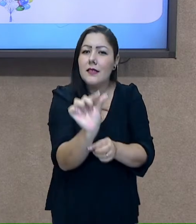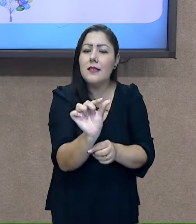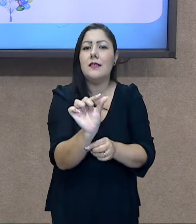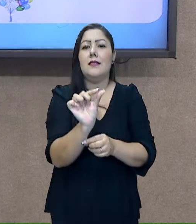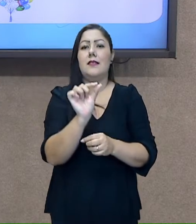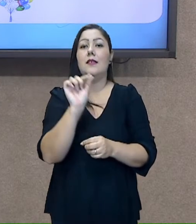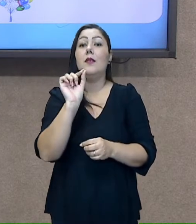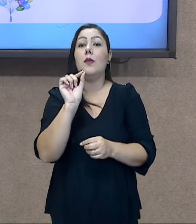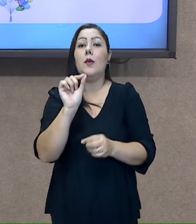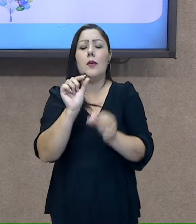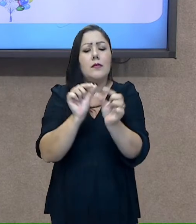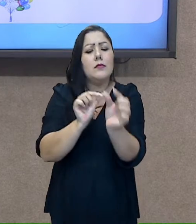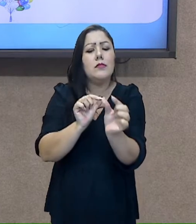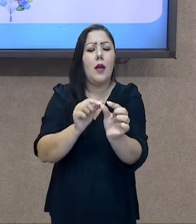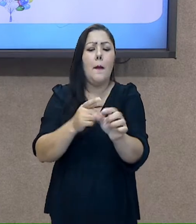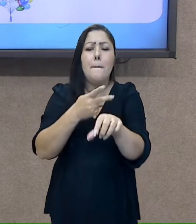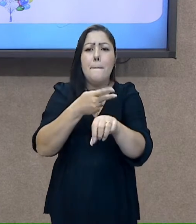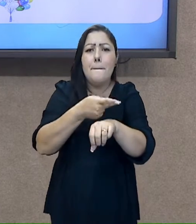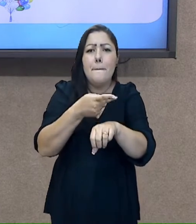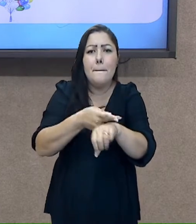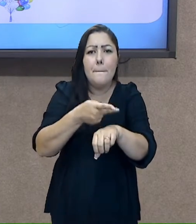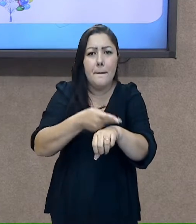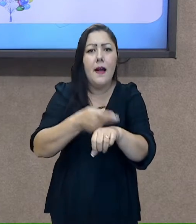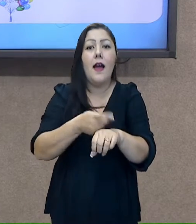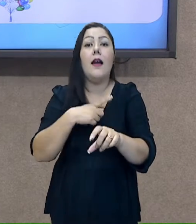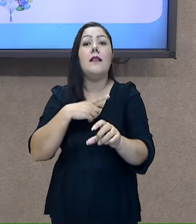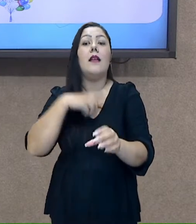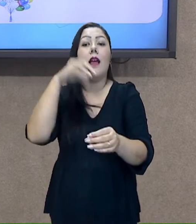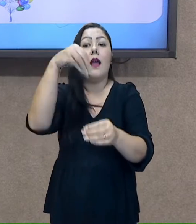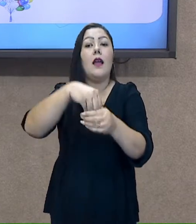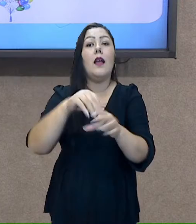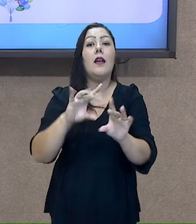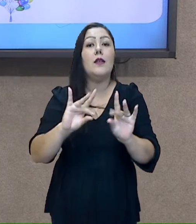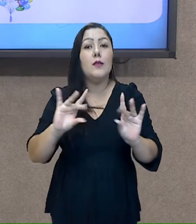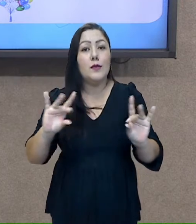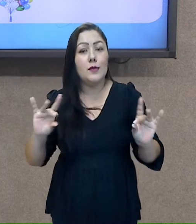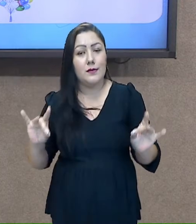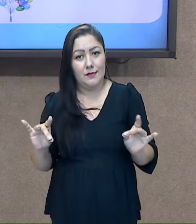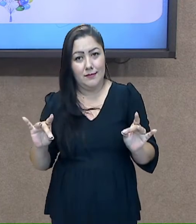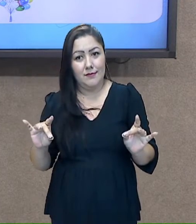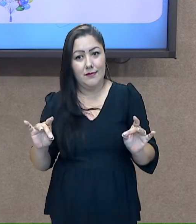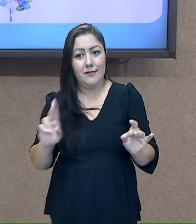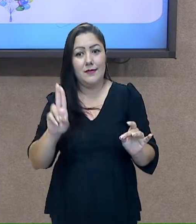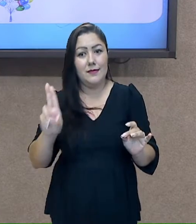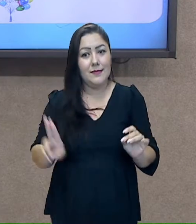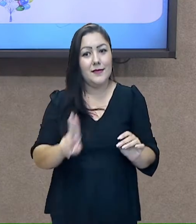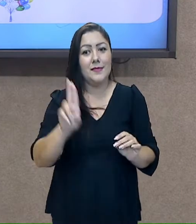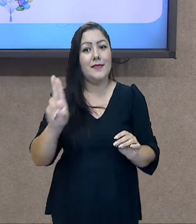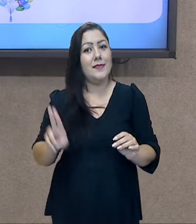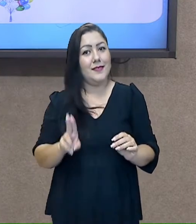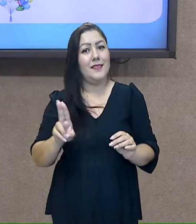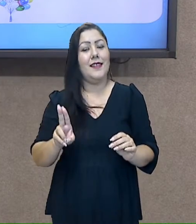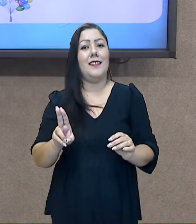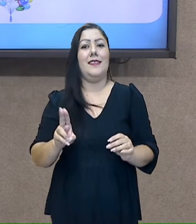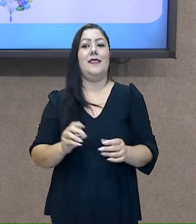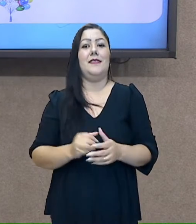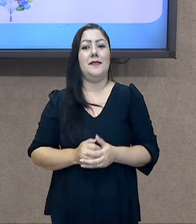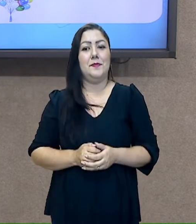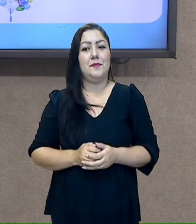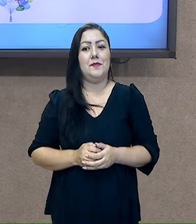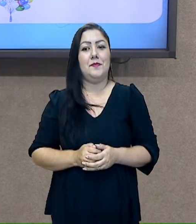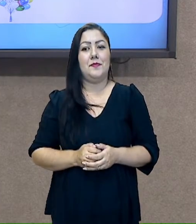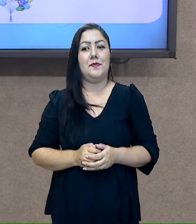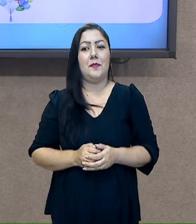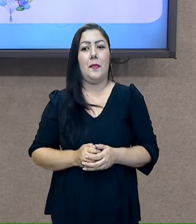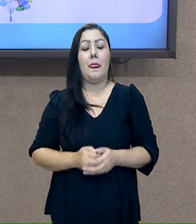é prateado, é o mercúrio que está presente no termômetro, ao lápis